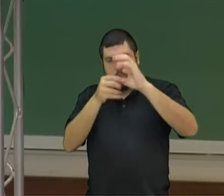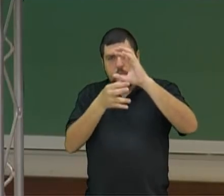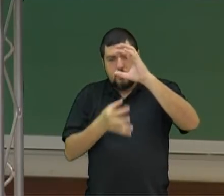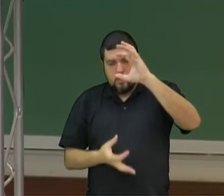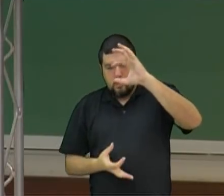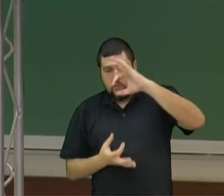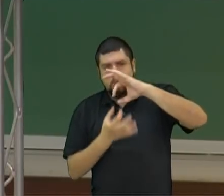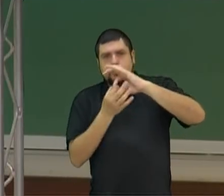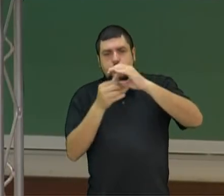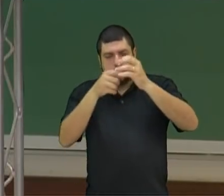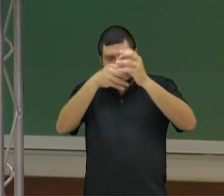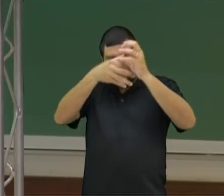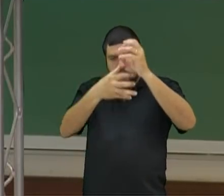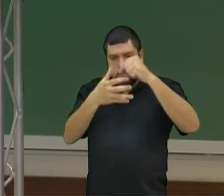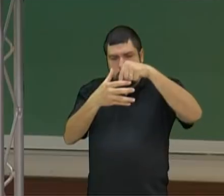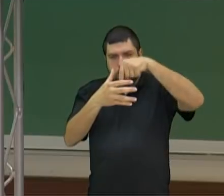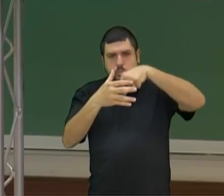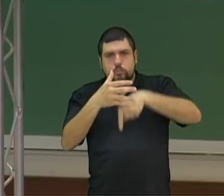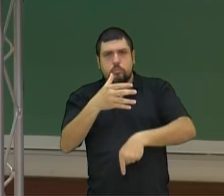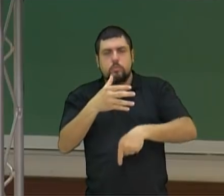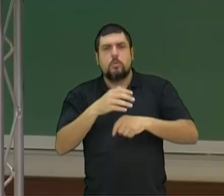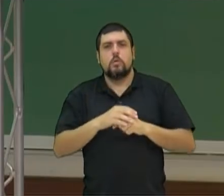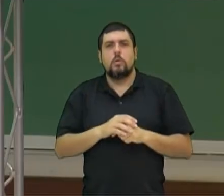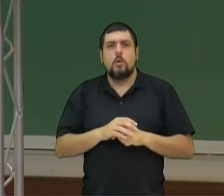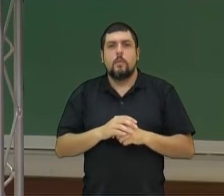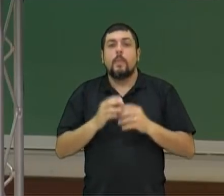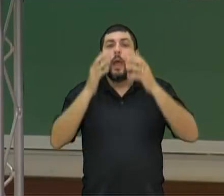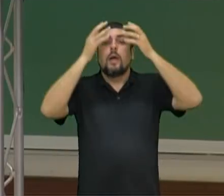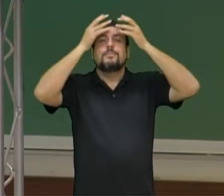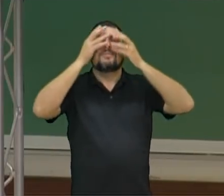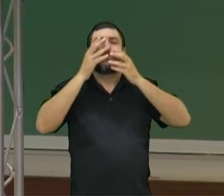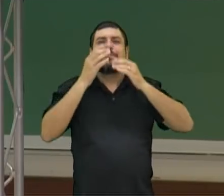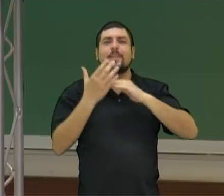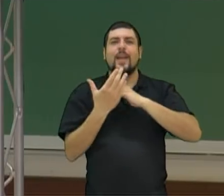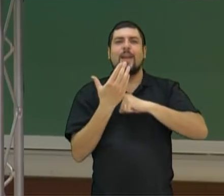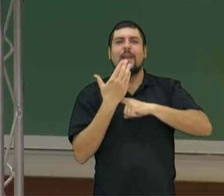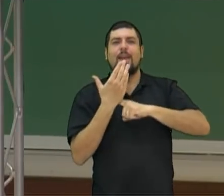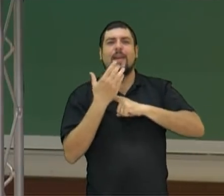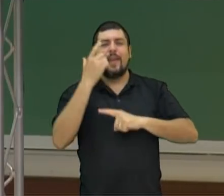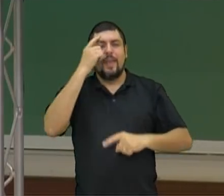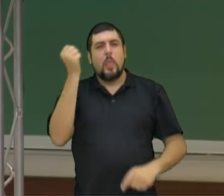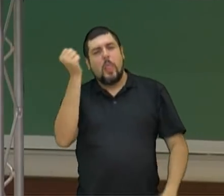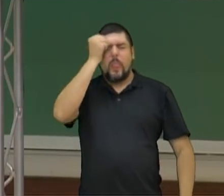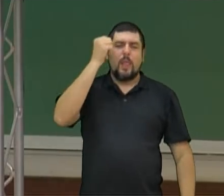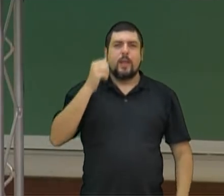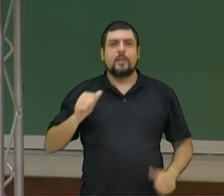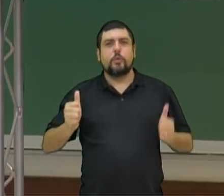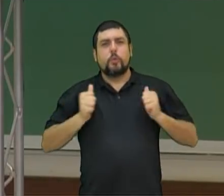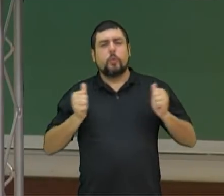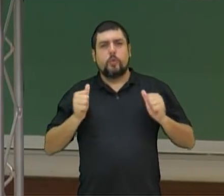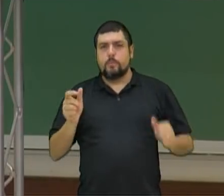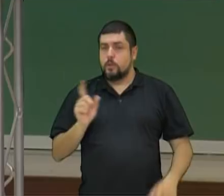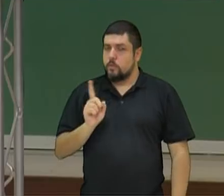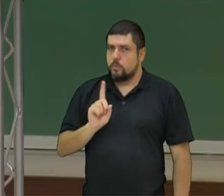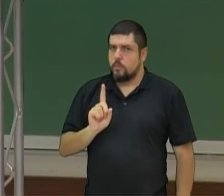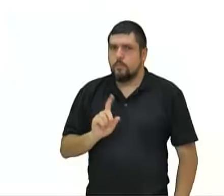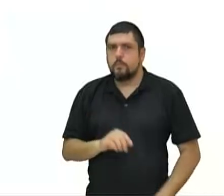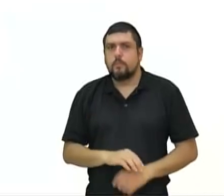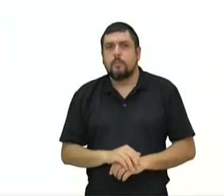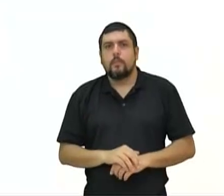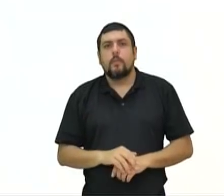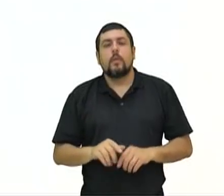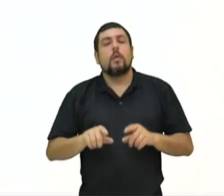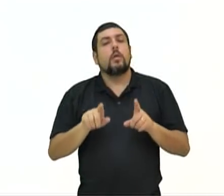que só utilizar o capacete vai proteger de lesões. E a gente vai ver algumas situações sobre elas. Os danos